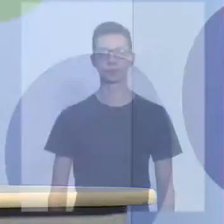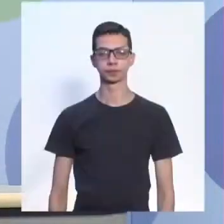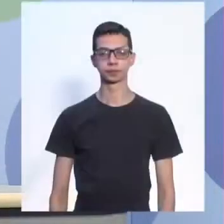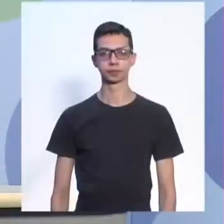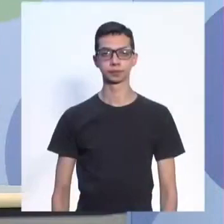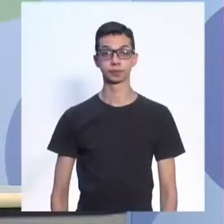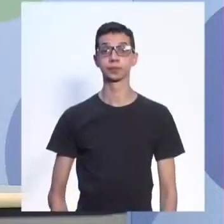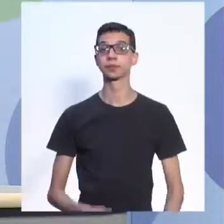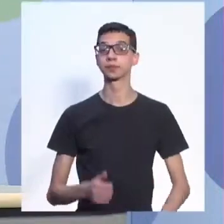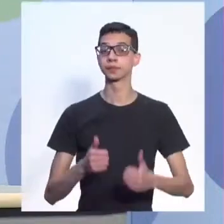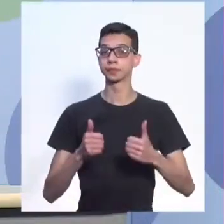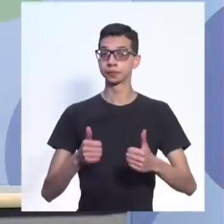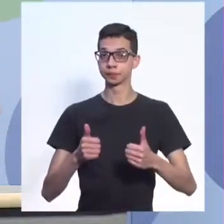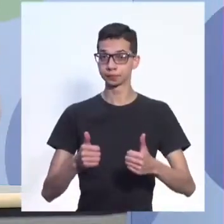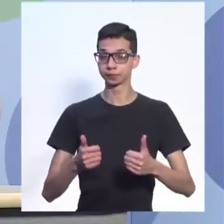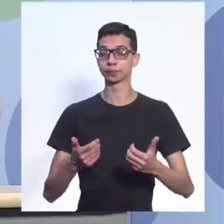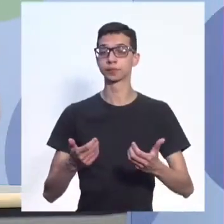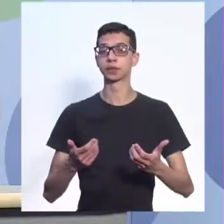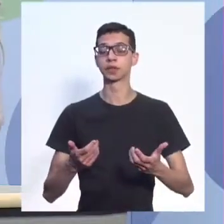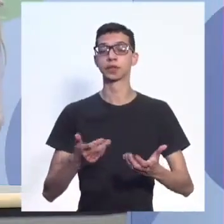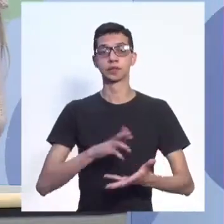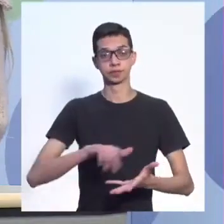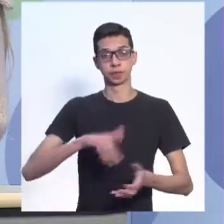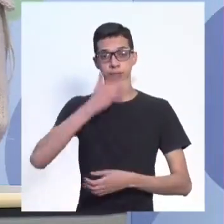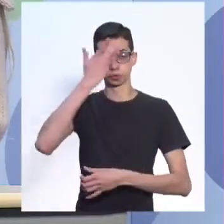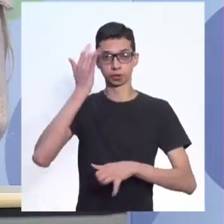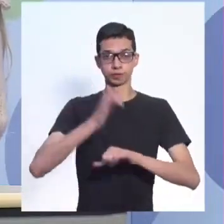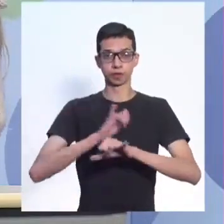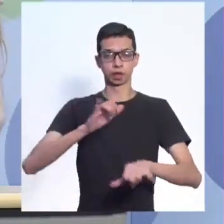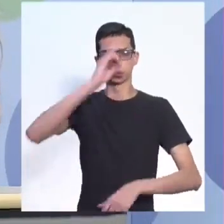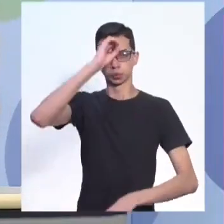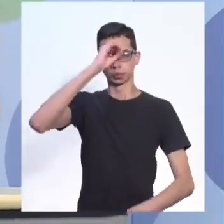Ó, professora, tem bastante gente dizendo que não sabe. Eu mesmo sou uma